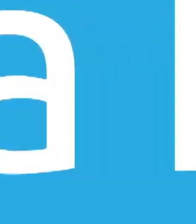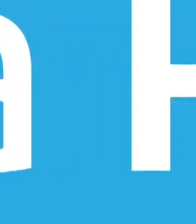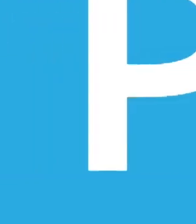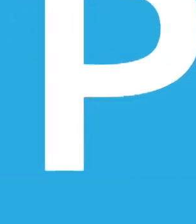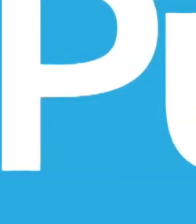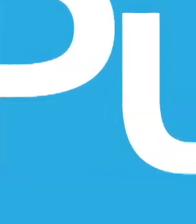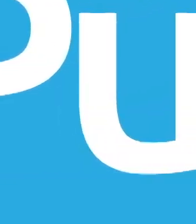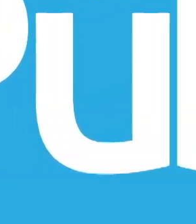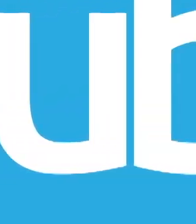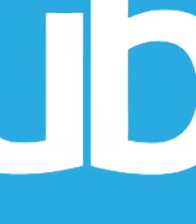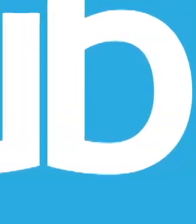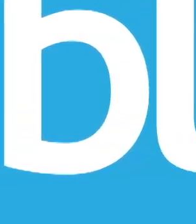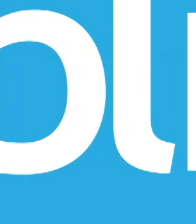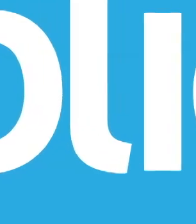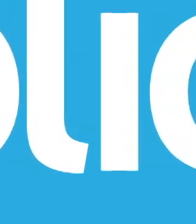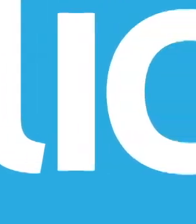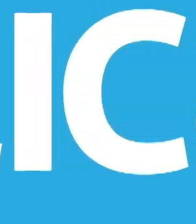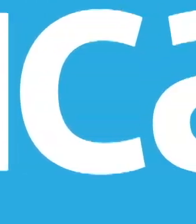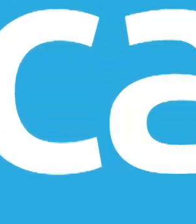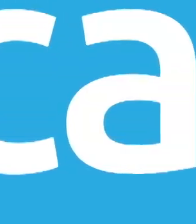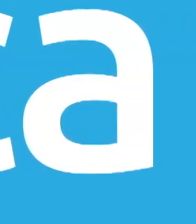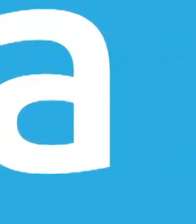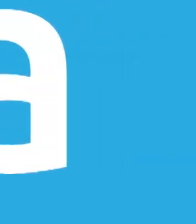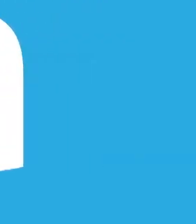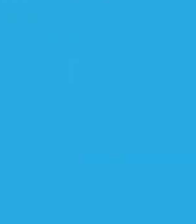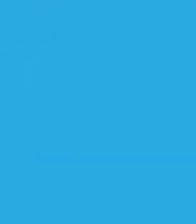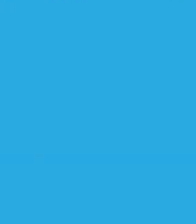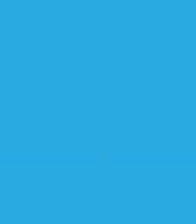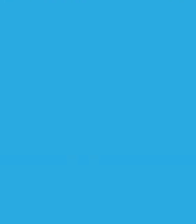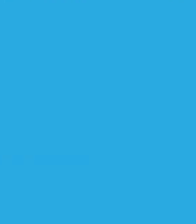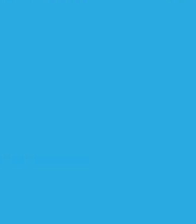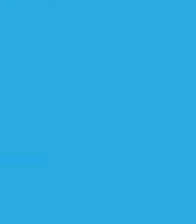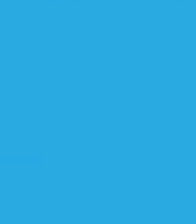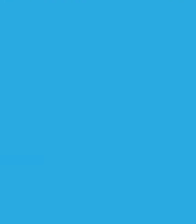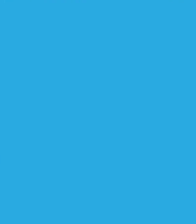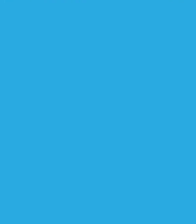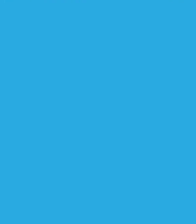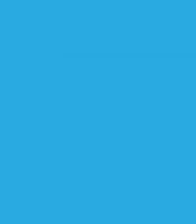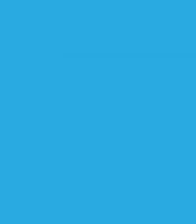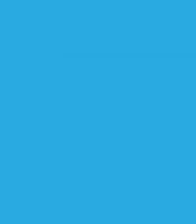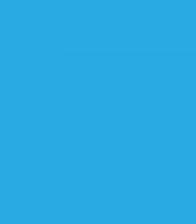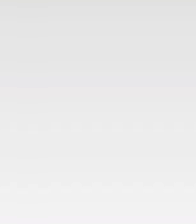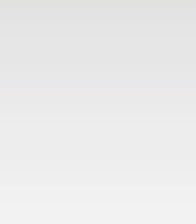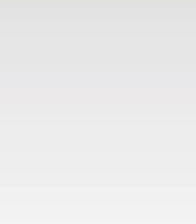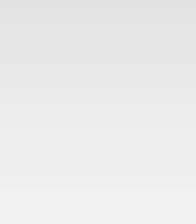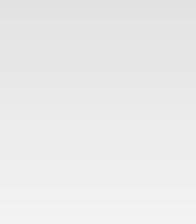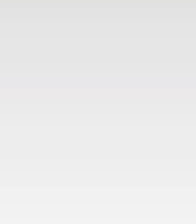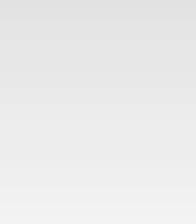Deu.